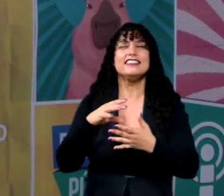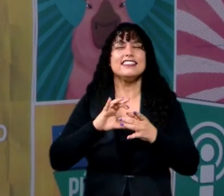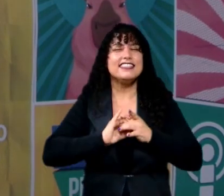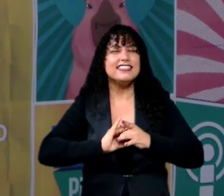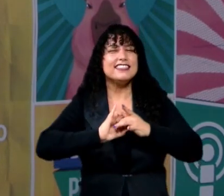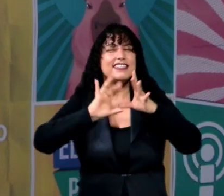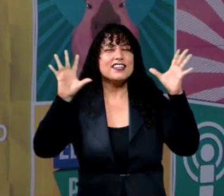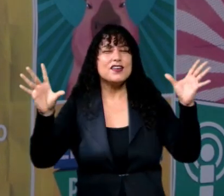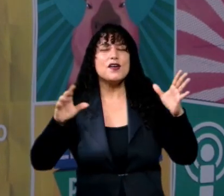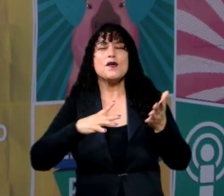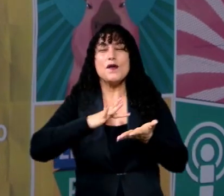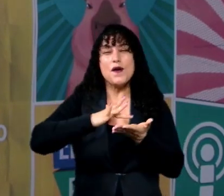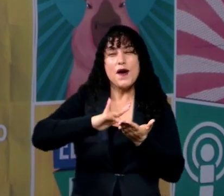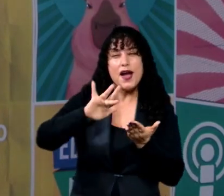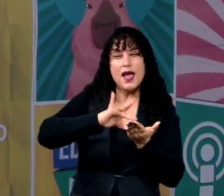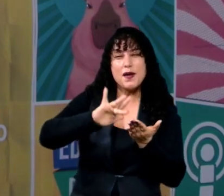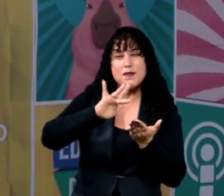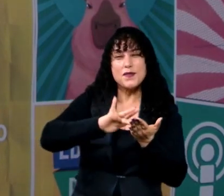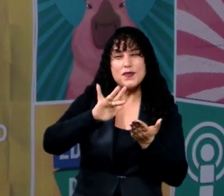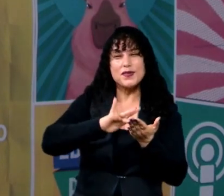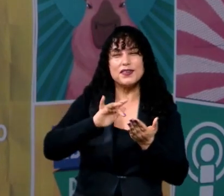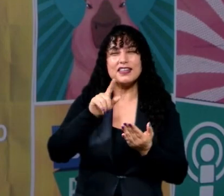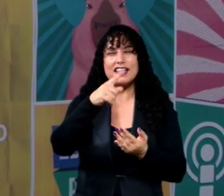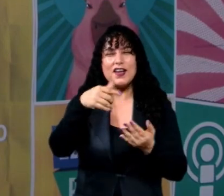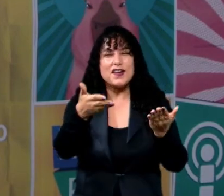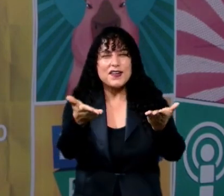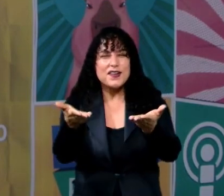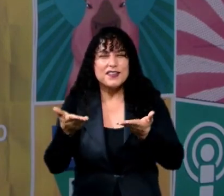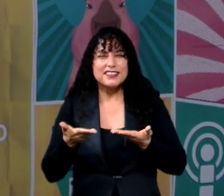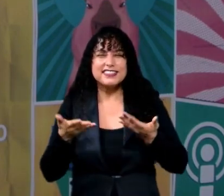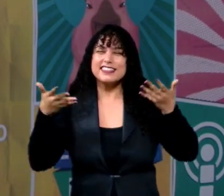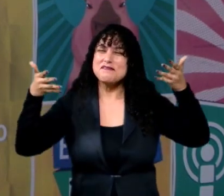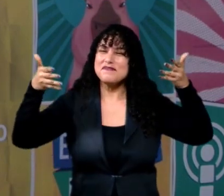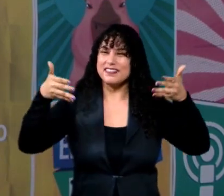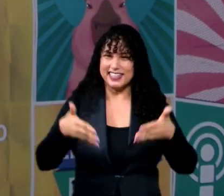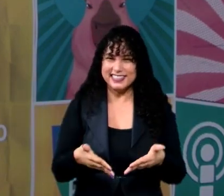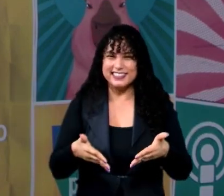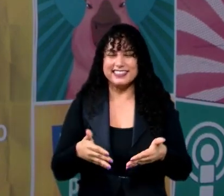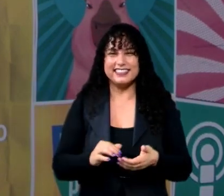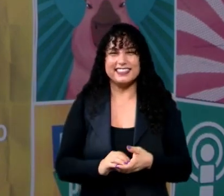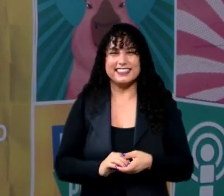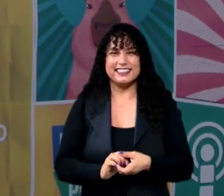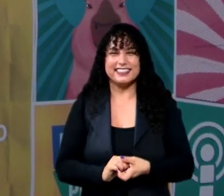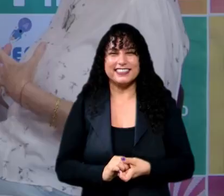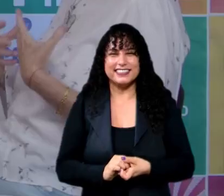um e-book, e eu convido você a participar